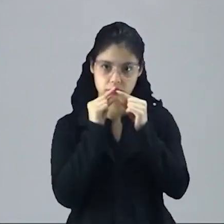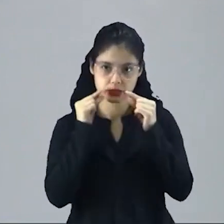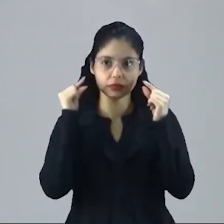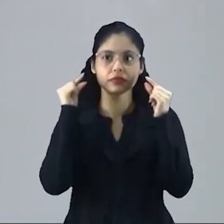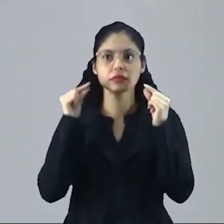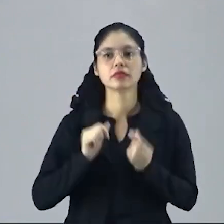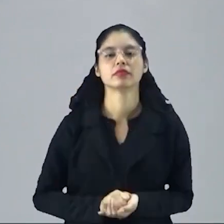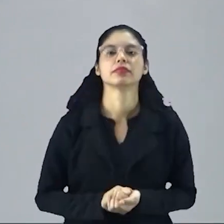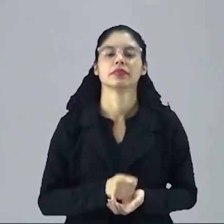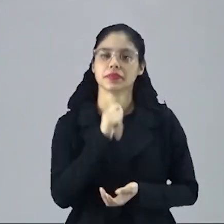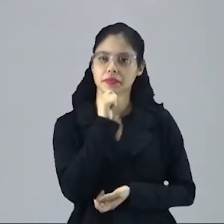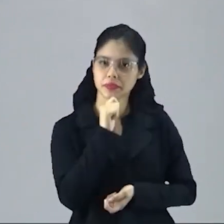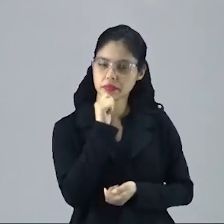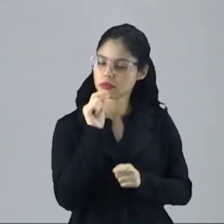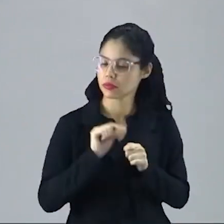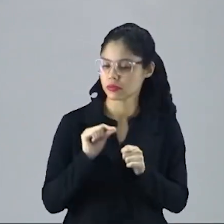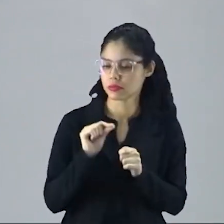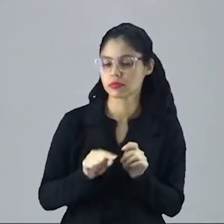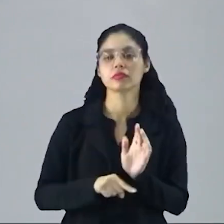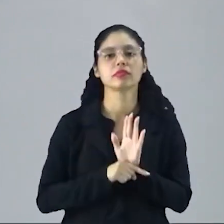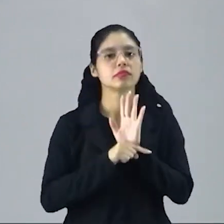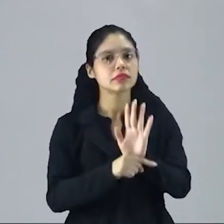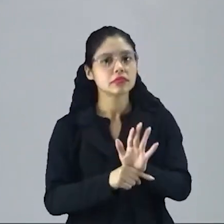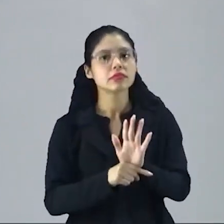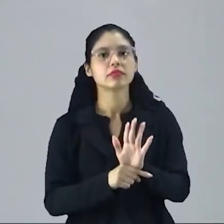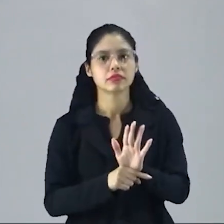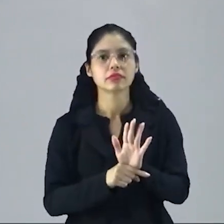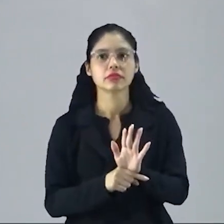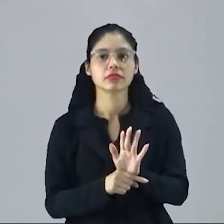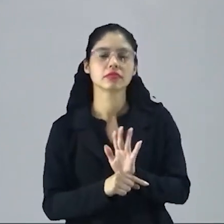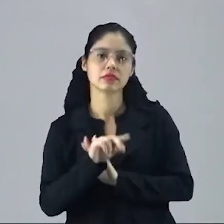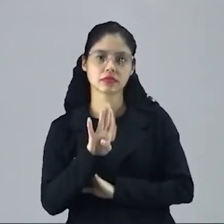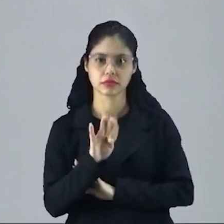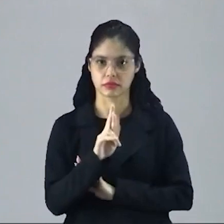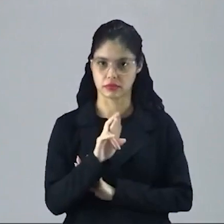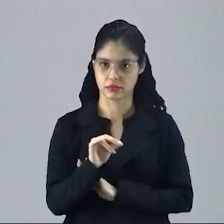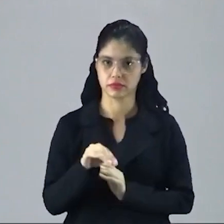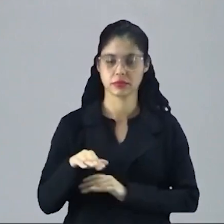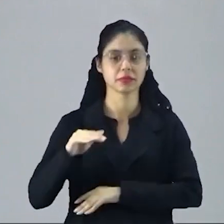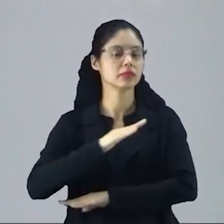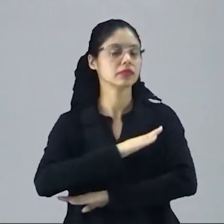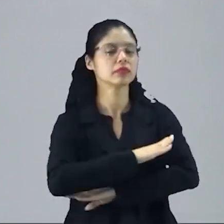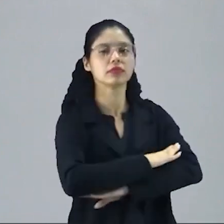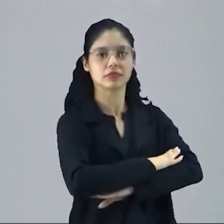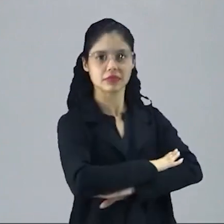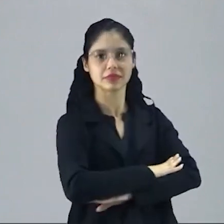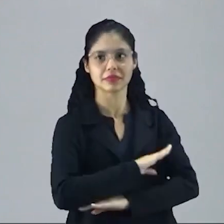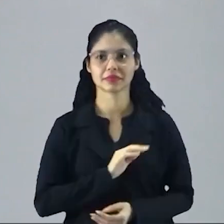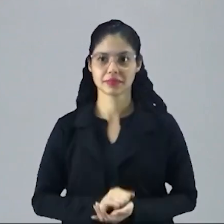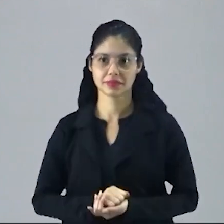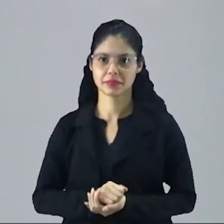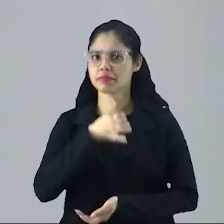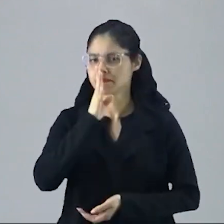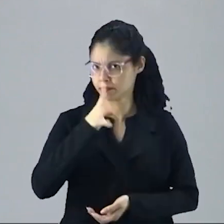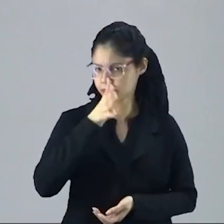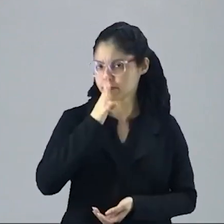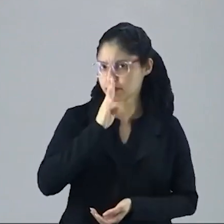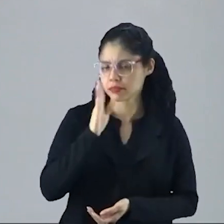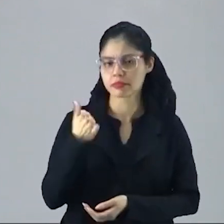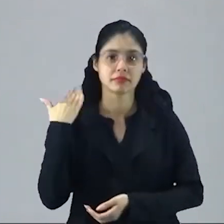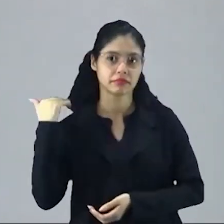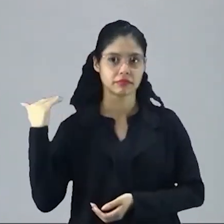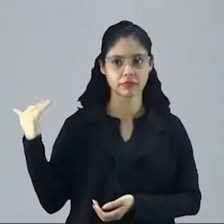bigodes, inclusive ele fez um post, né, com esses bigodinhos na Mona Lisa, né, quase que uma crítica